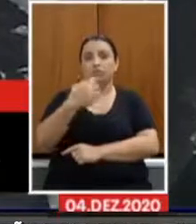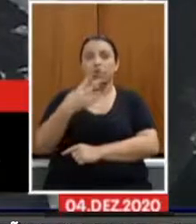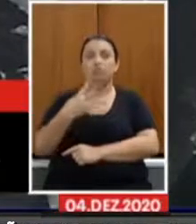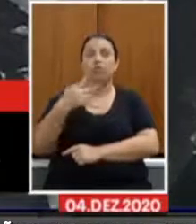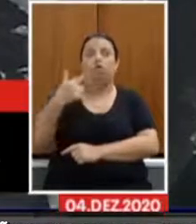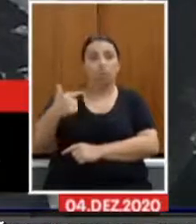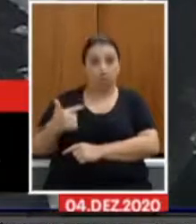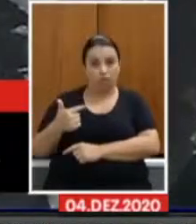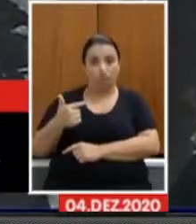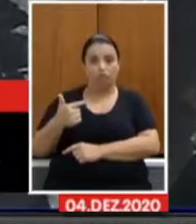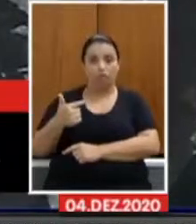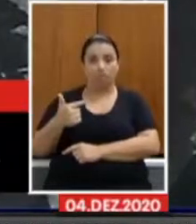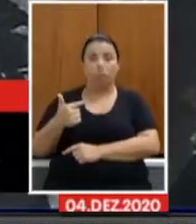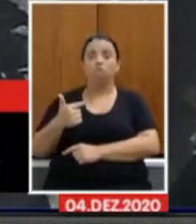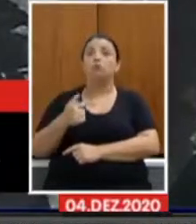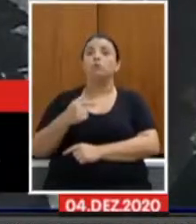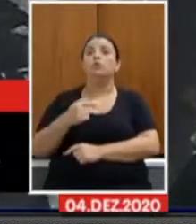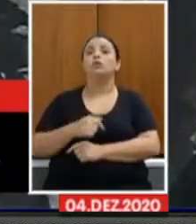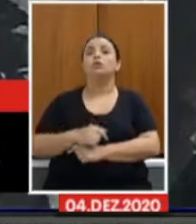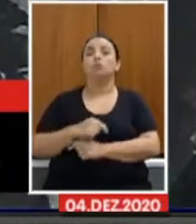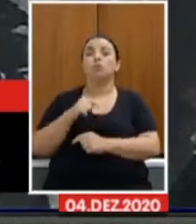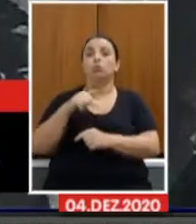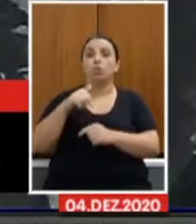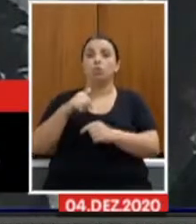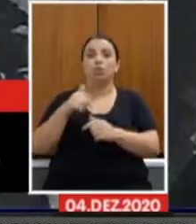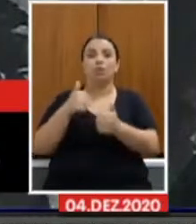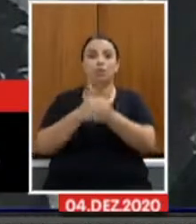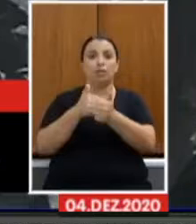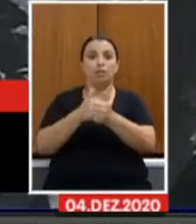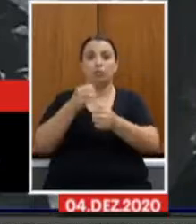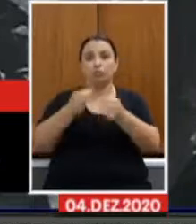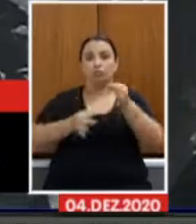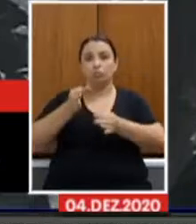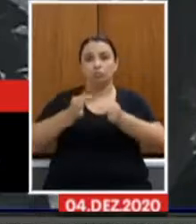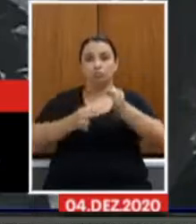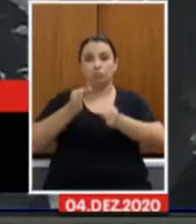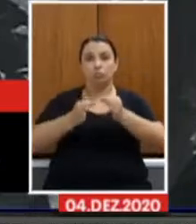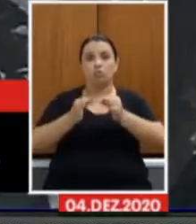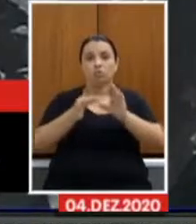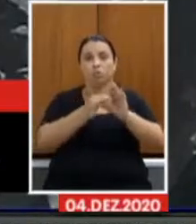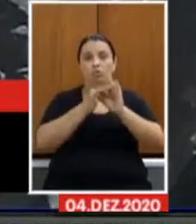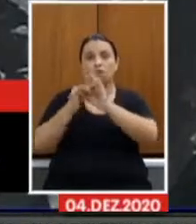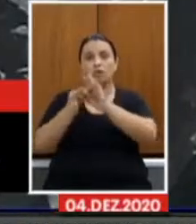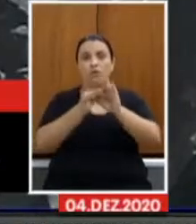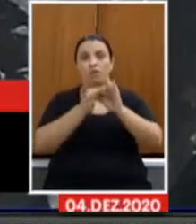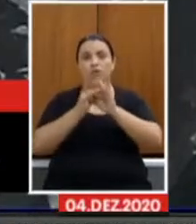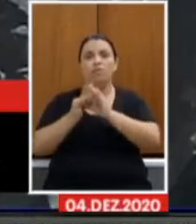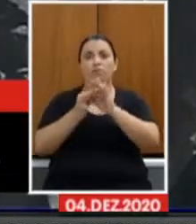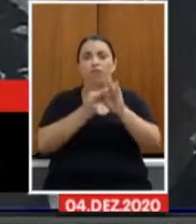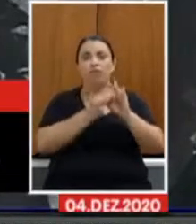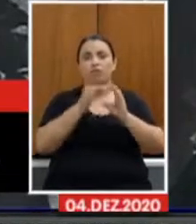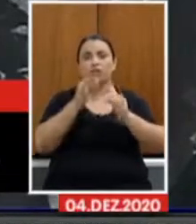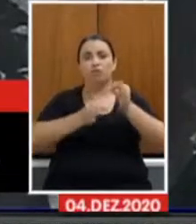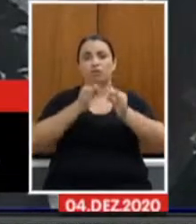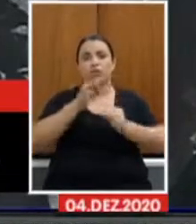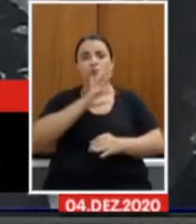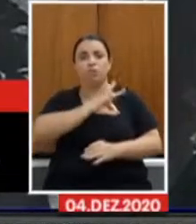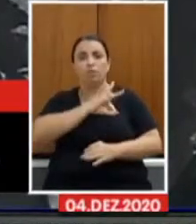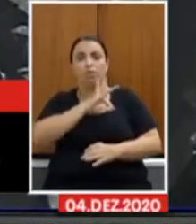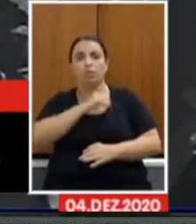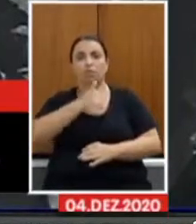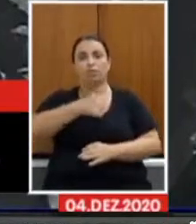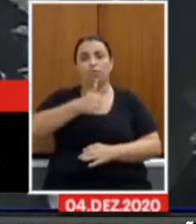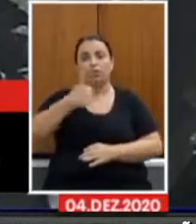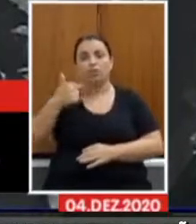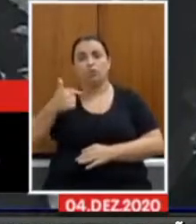2142 de 2020 do Tribunal de Justiça, que unifica os quadros de pessoal dos servidores da Justiça Militar de primeira e segunda instância do Estado de Minas